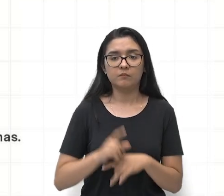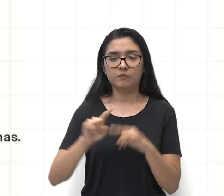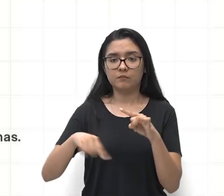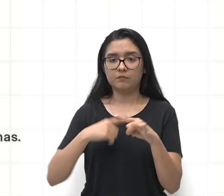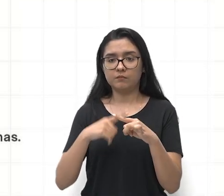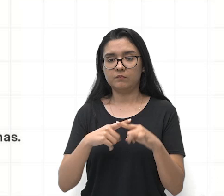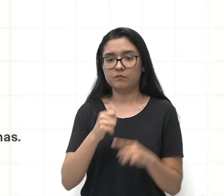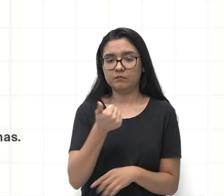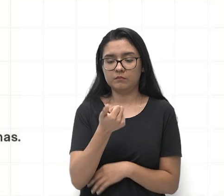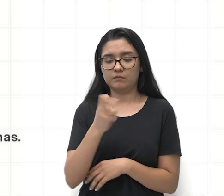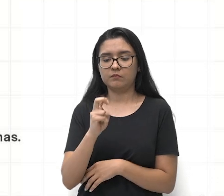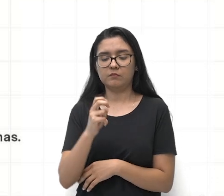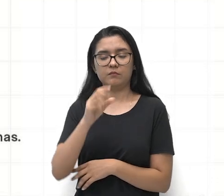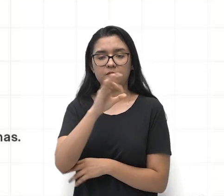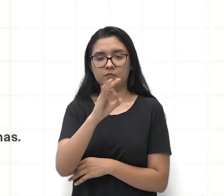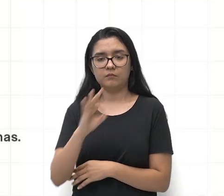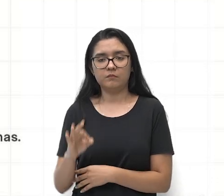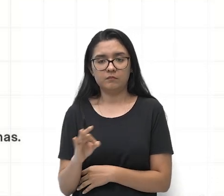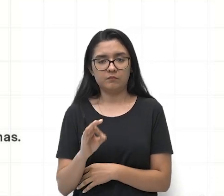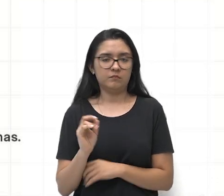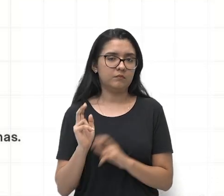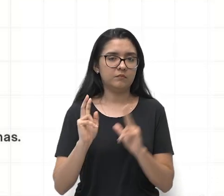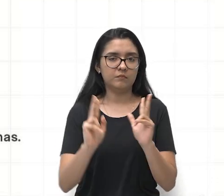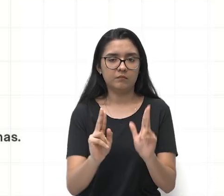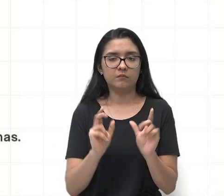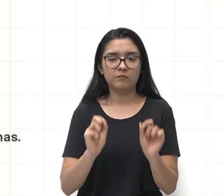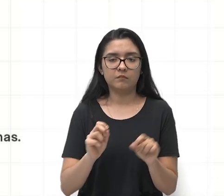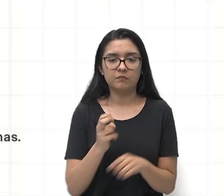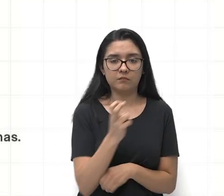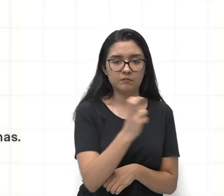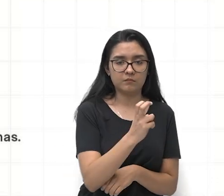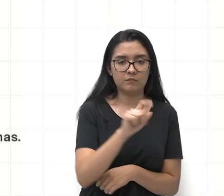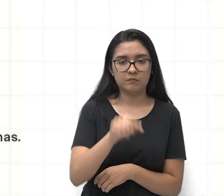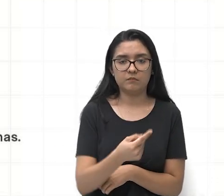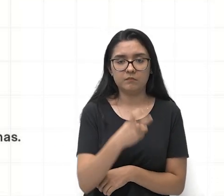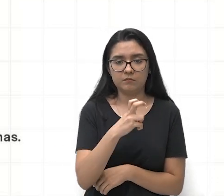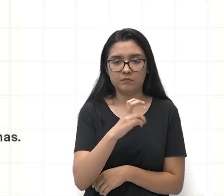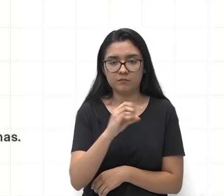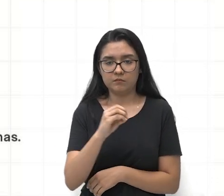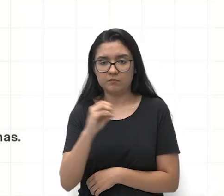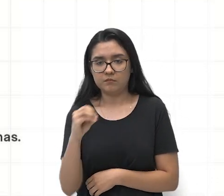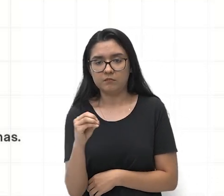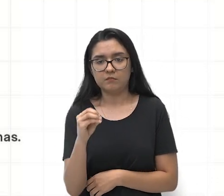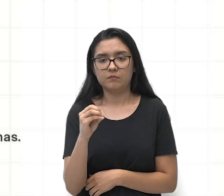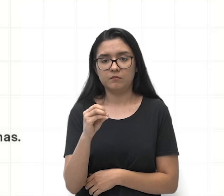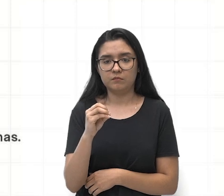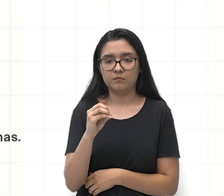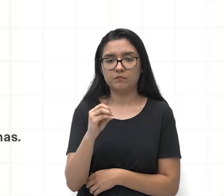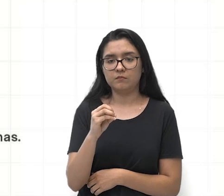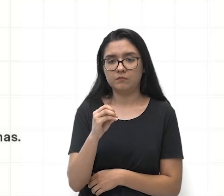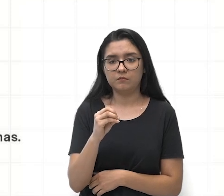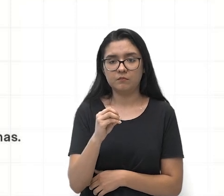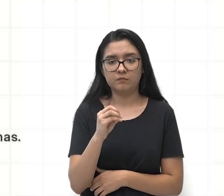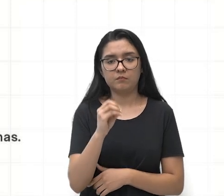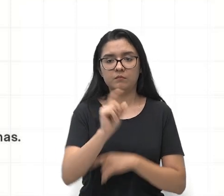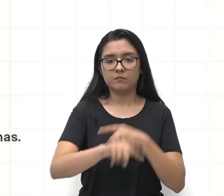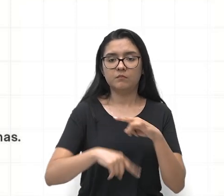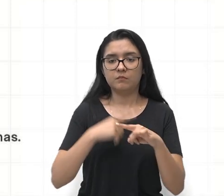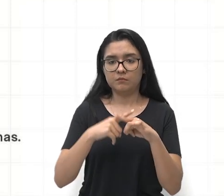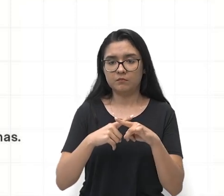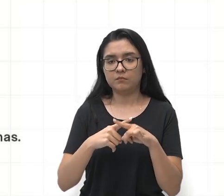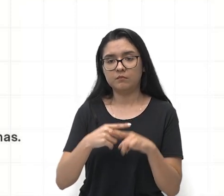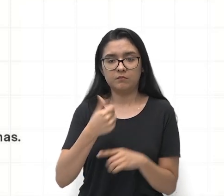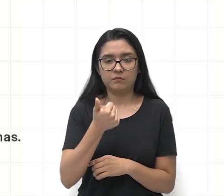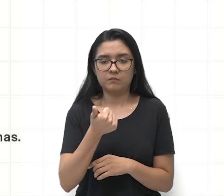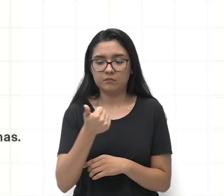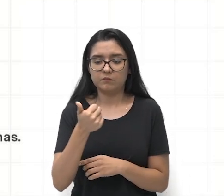vezes 15%, que é a mesma coisa que 5.500, que multiplica